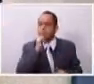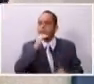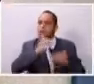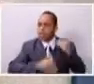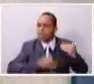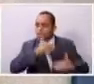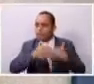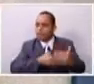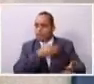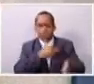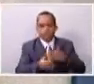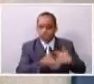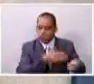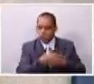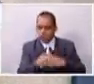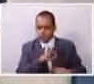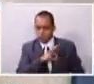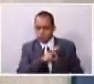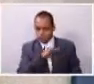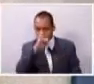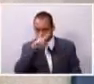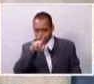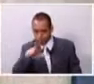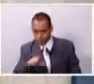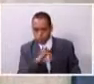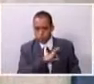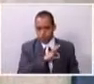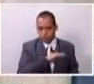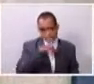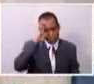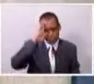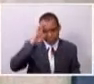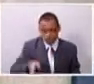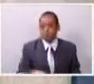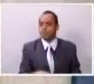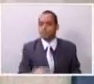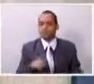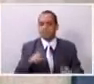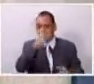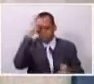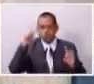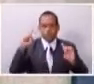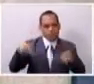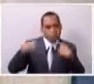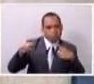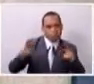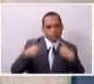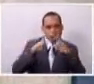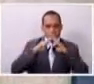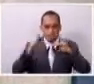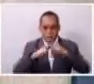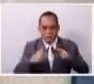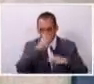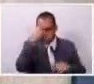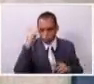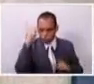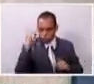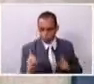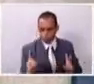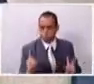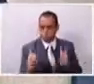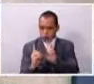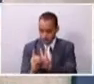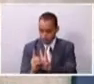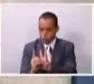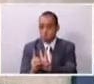frente, qualquer ação da GCM, qualquer ação da Polícia Militar, seja rebatida, qualquer cidadão que for abordado, não aceite a